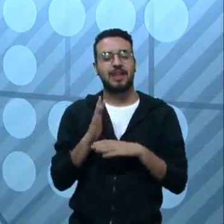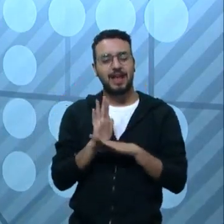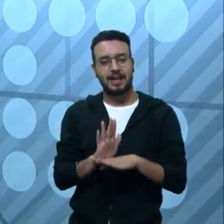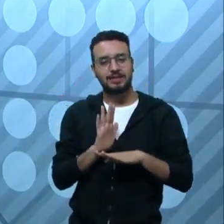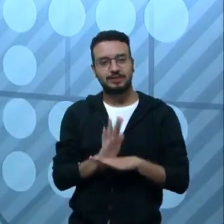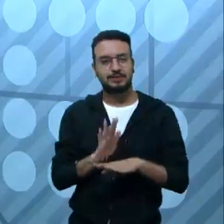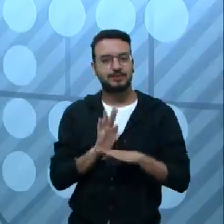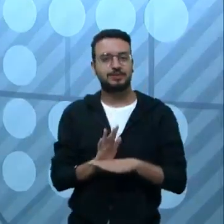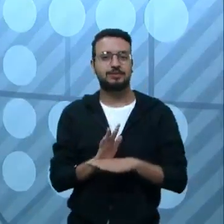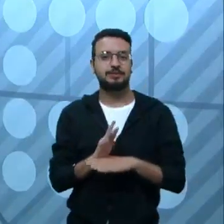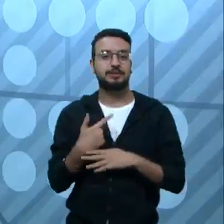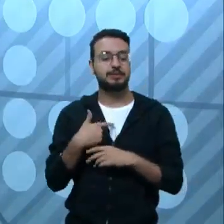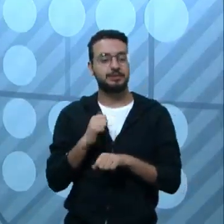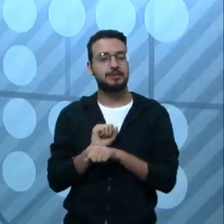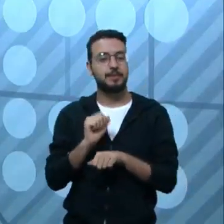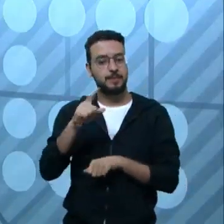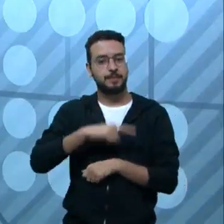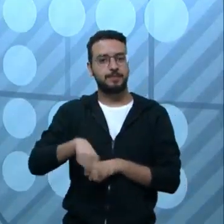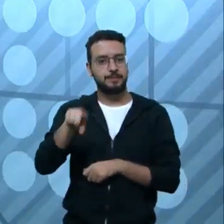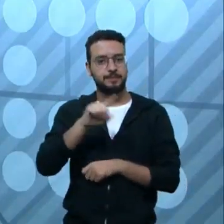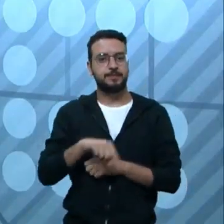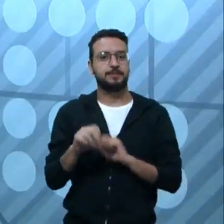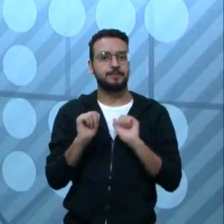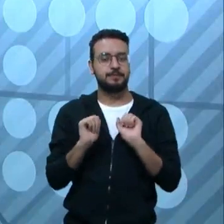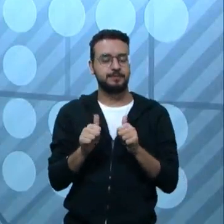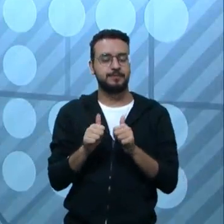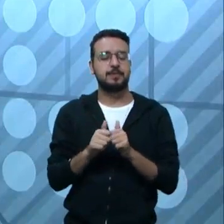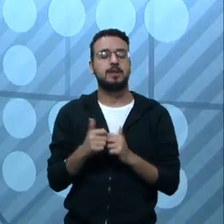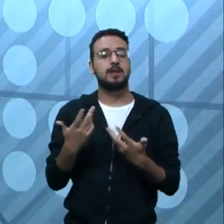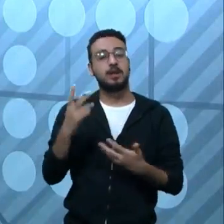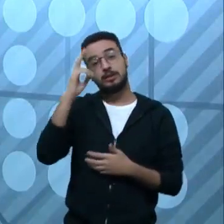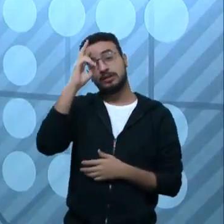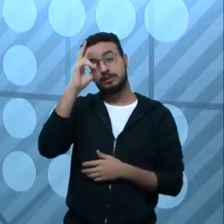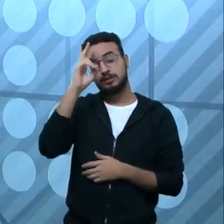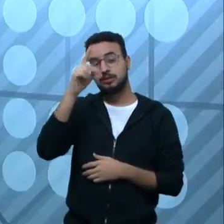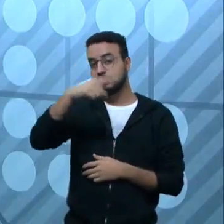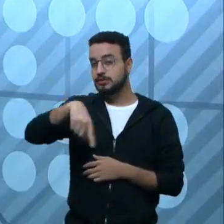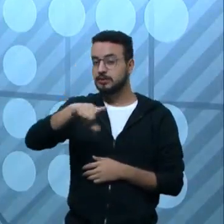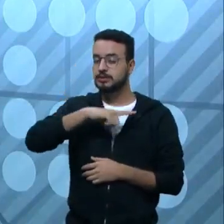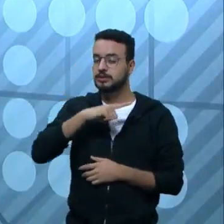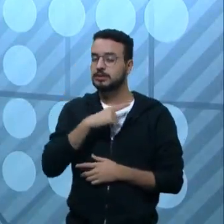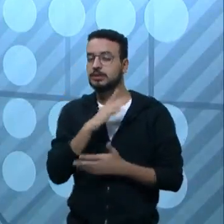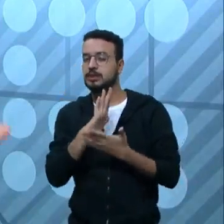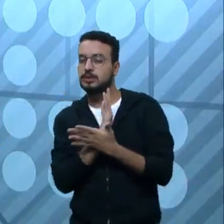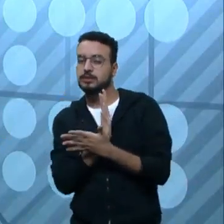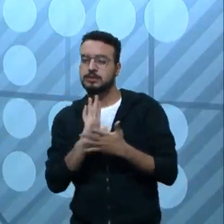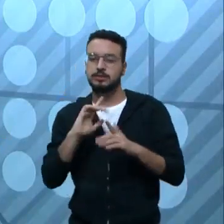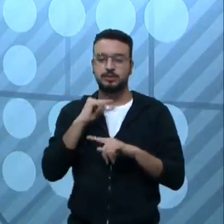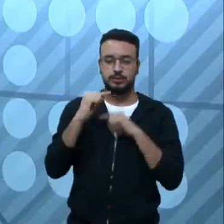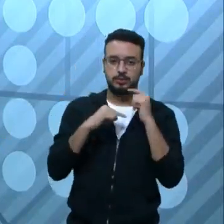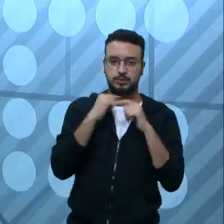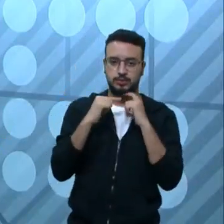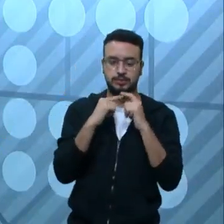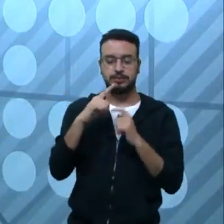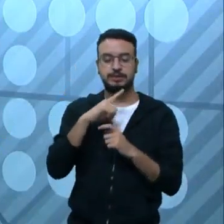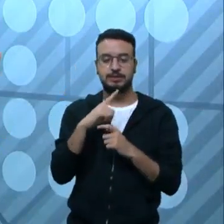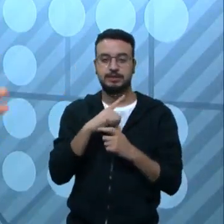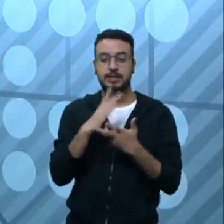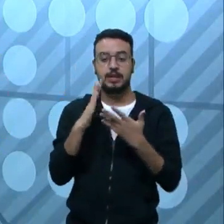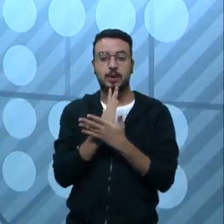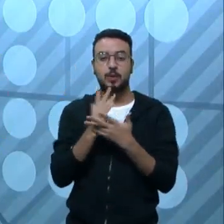eu conto com a participação de vocês. Bom, lembrando que você que possui alguma dúvida, você tem ferramentas,